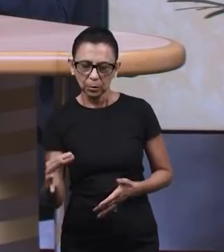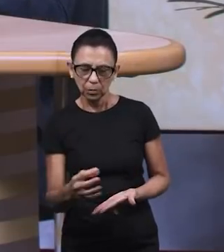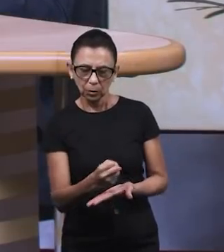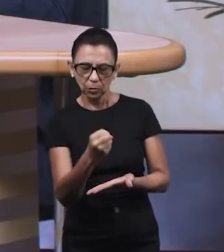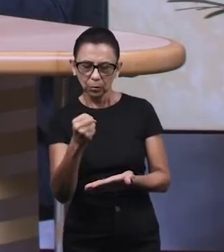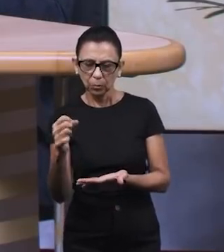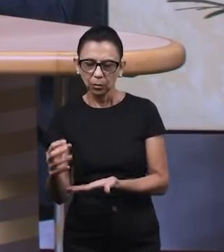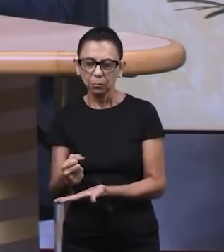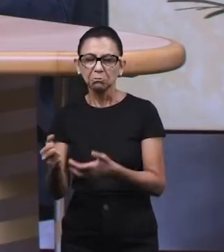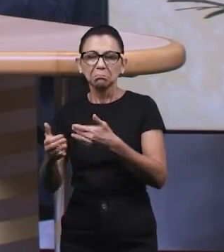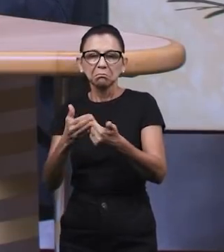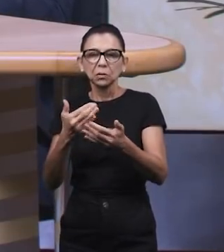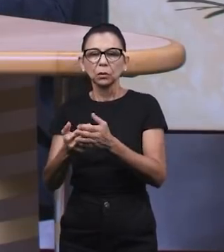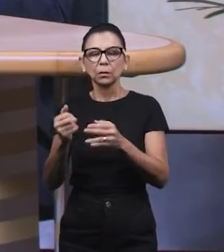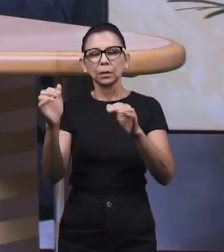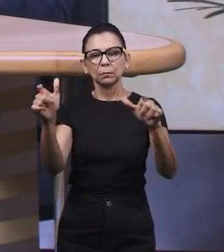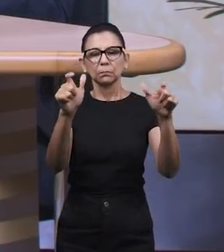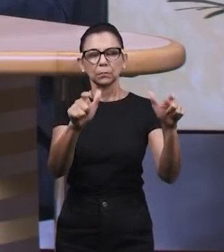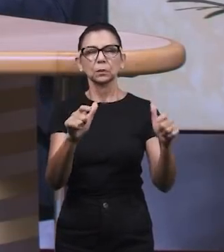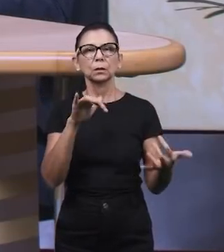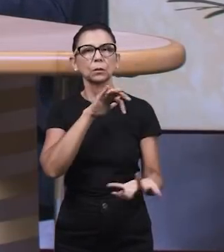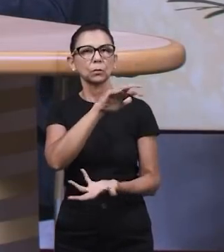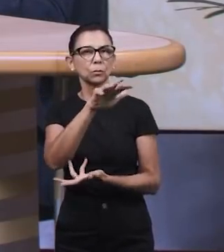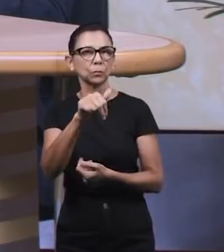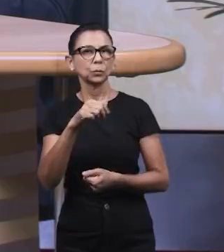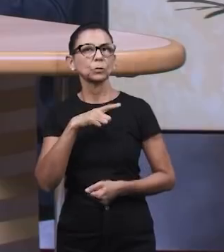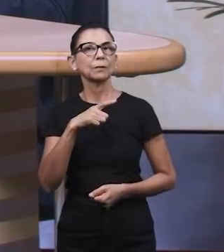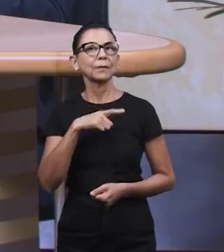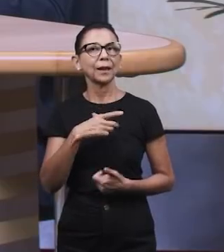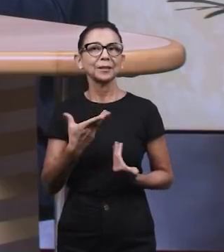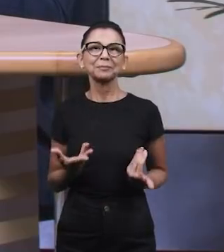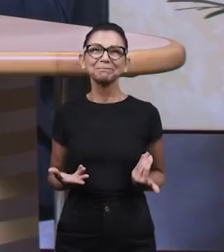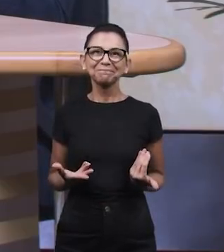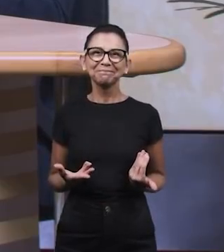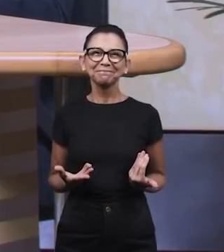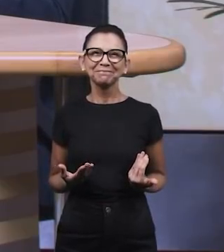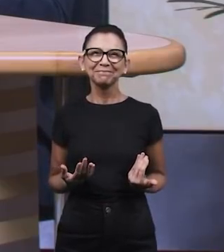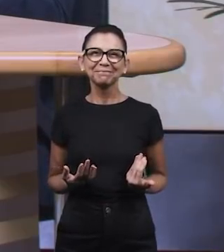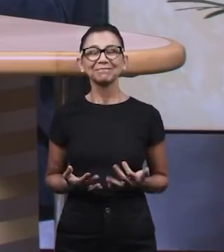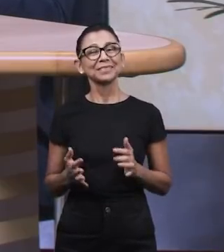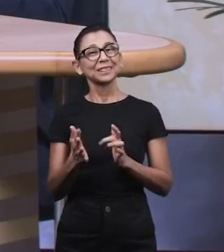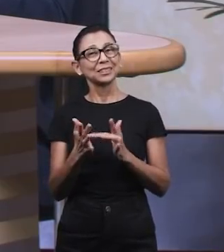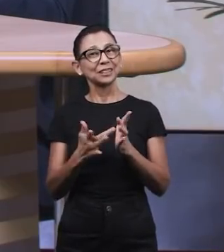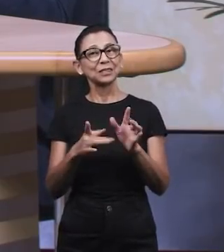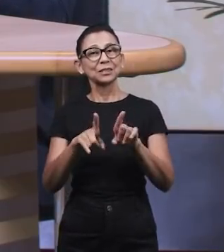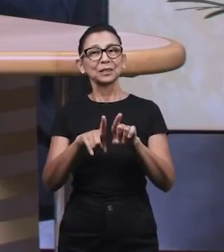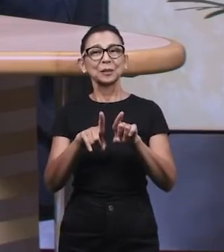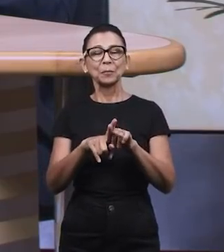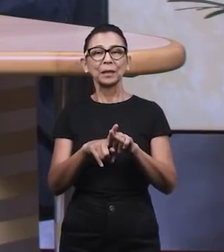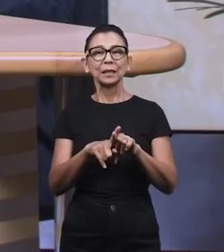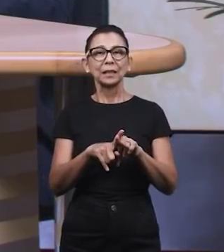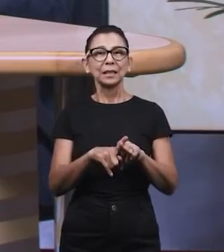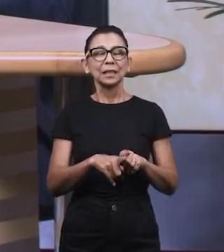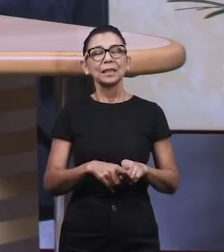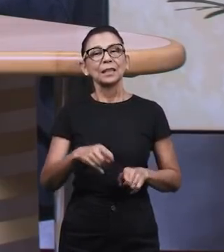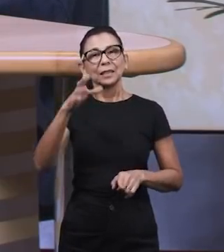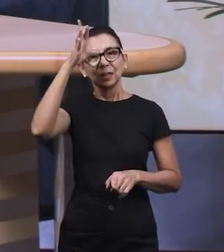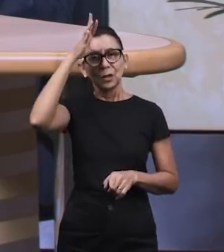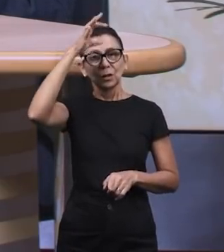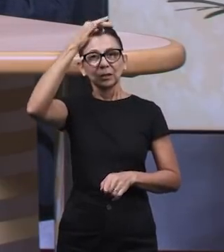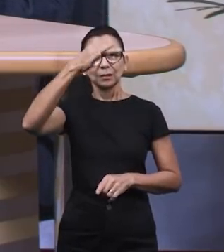lugar do mundo, lugar frio, lugar quente, em qualquer parte do mundo existe lírio. E Jesus é assim, ele está em todos os lugares, ele